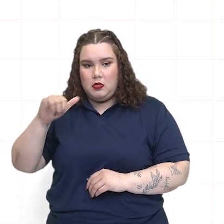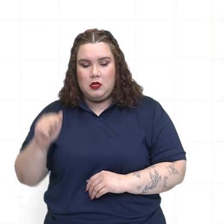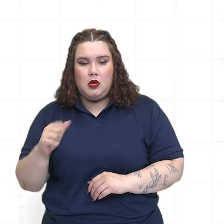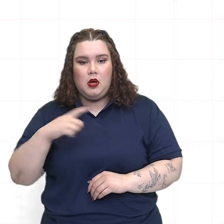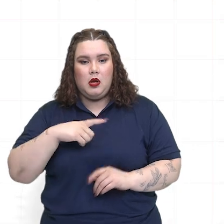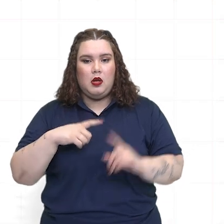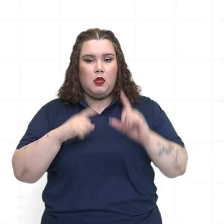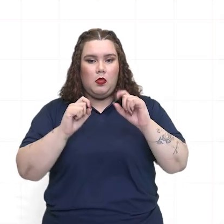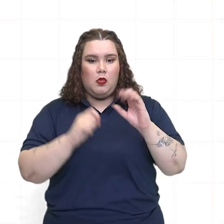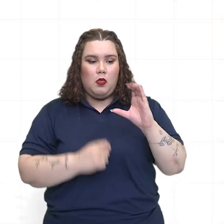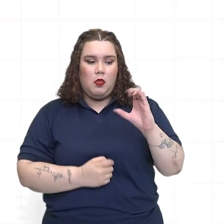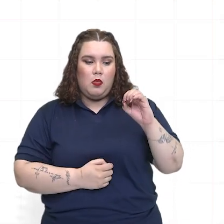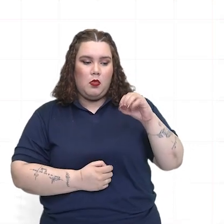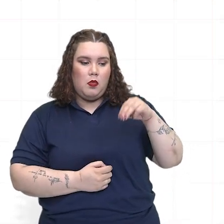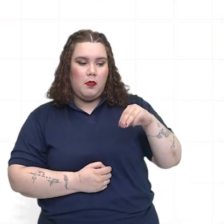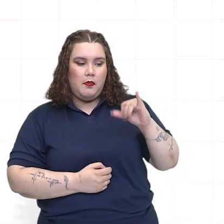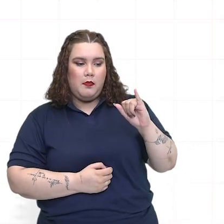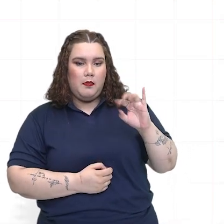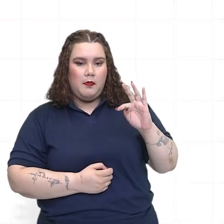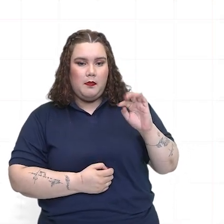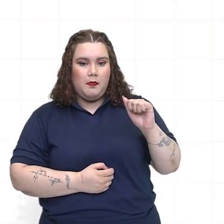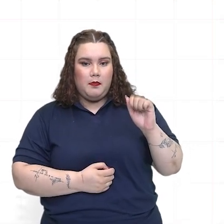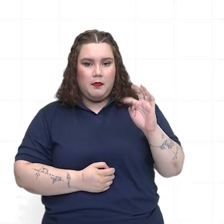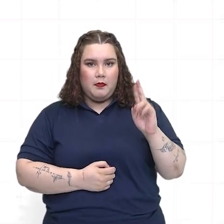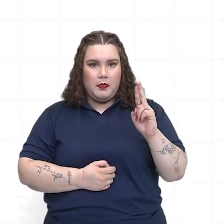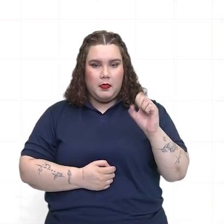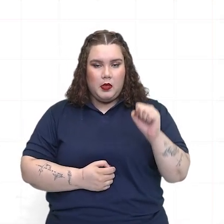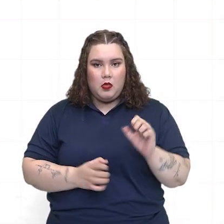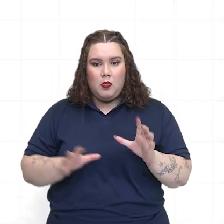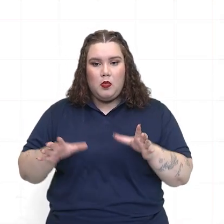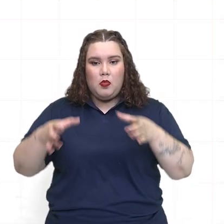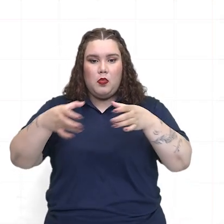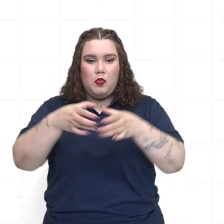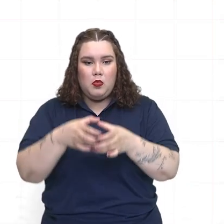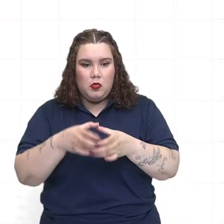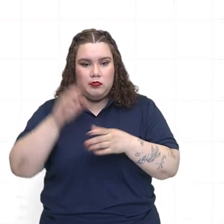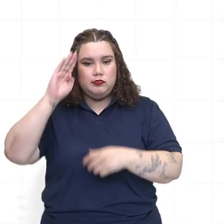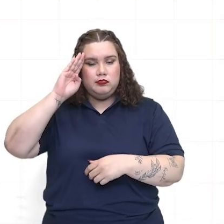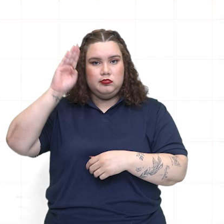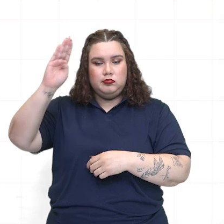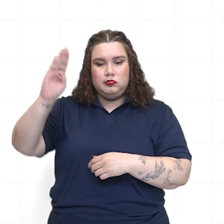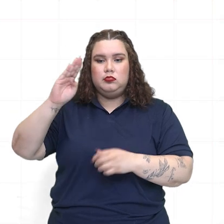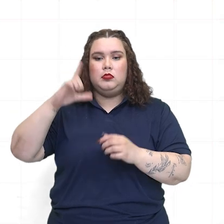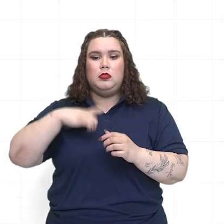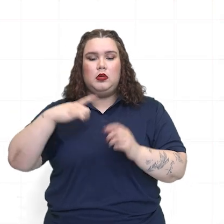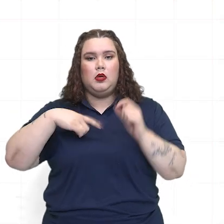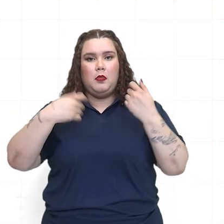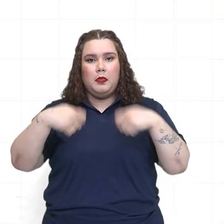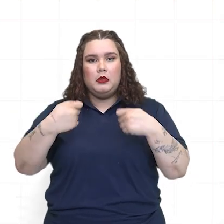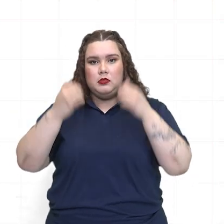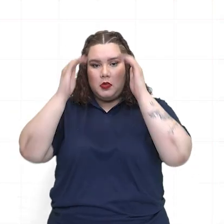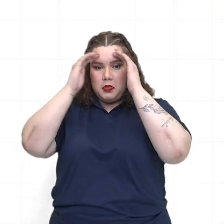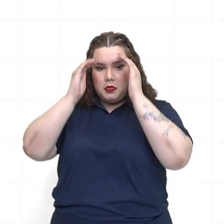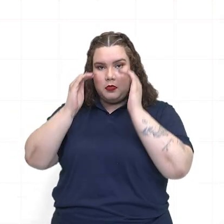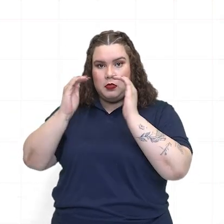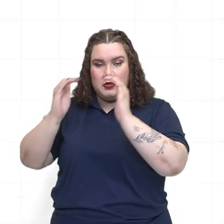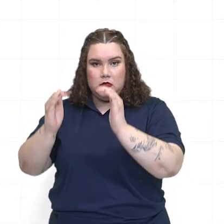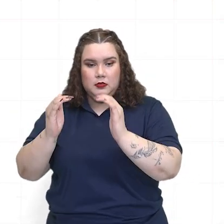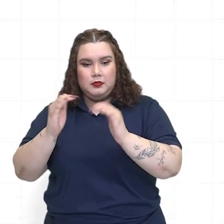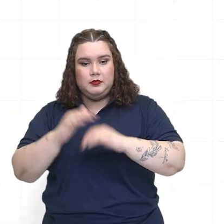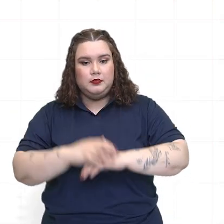de guerreiros vinculados a um líder militar e que deviam lealdade e honra.